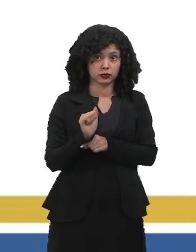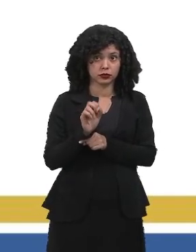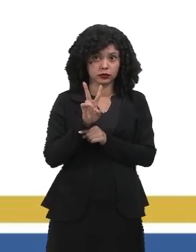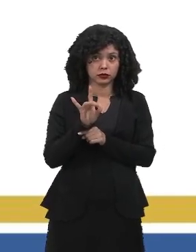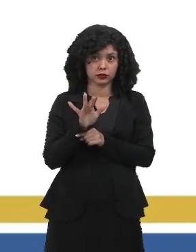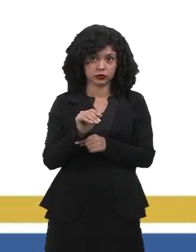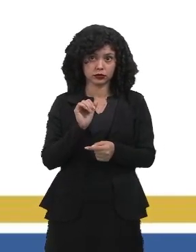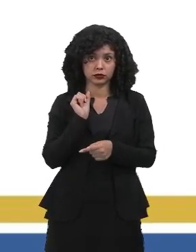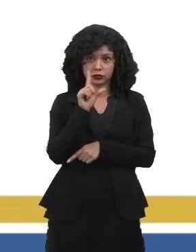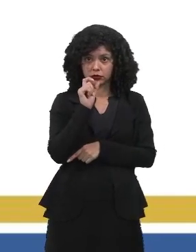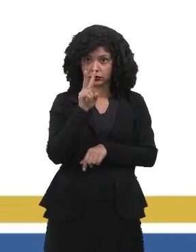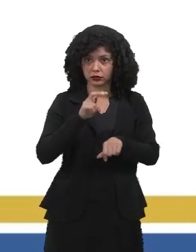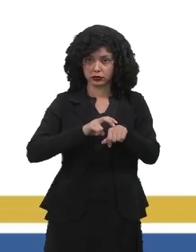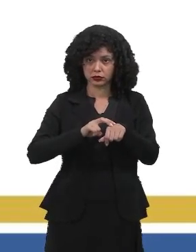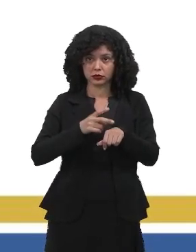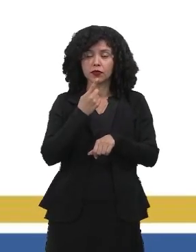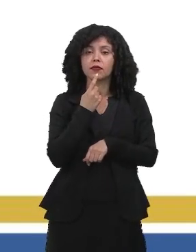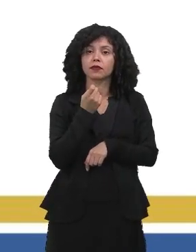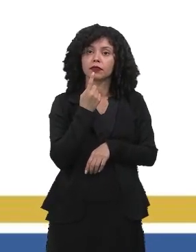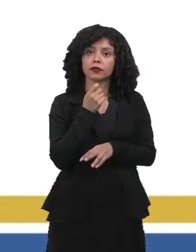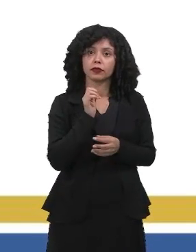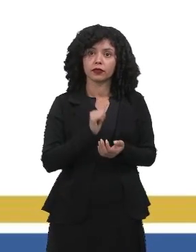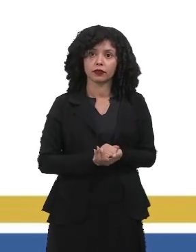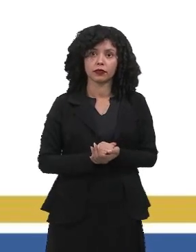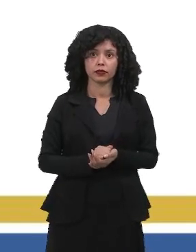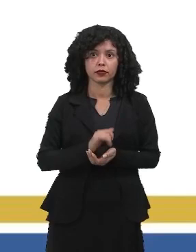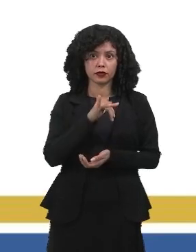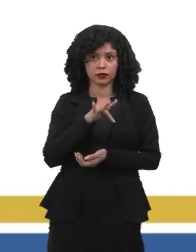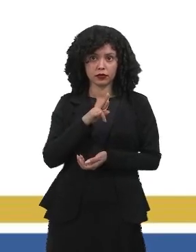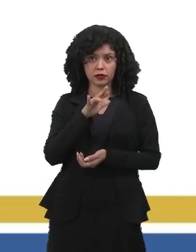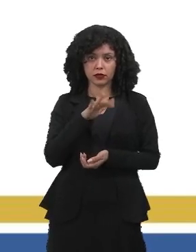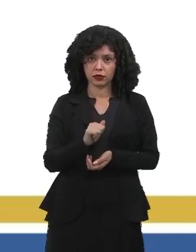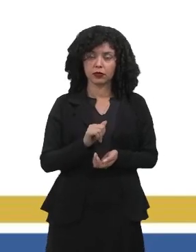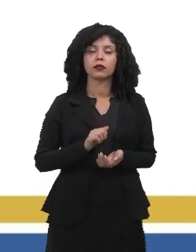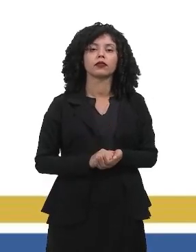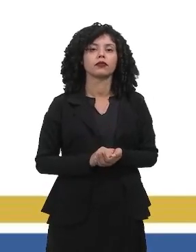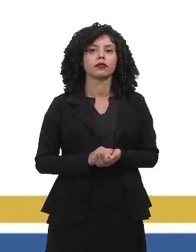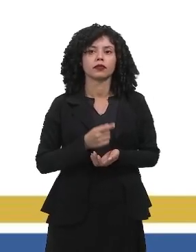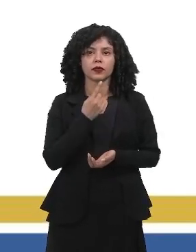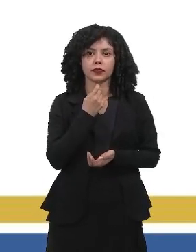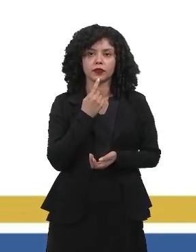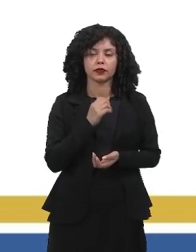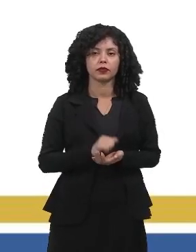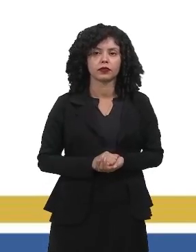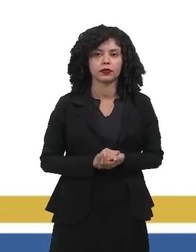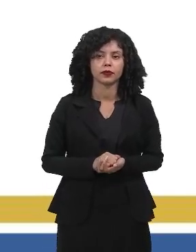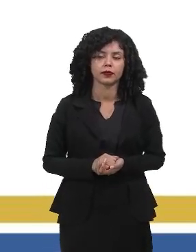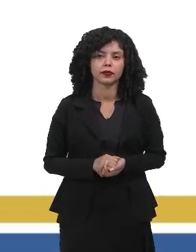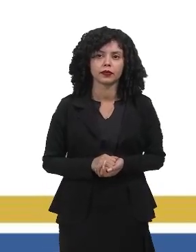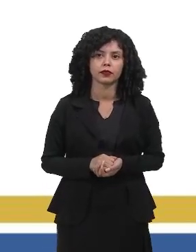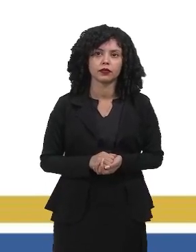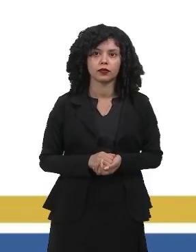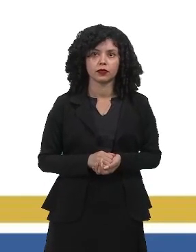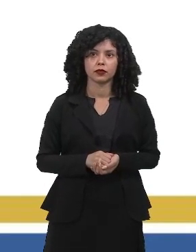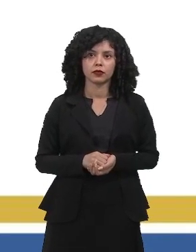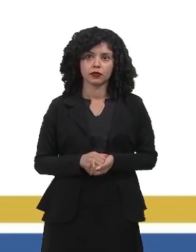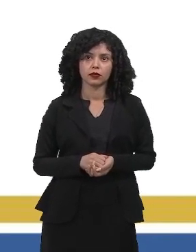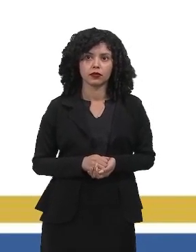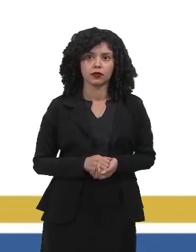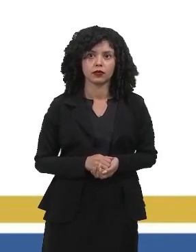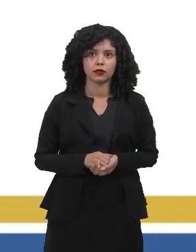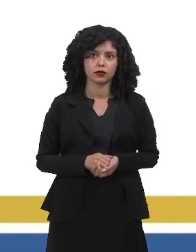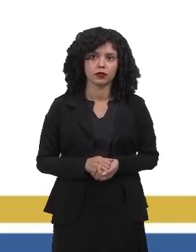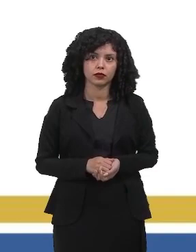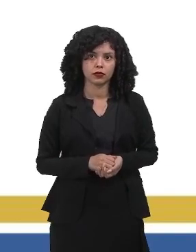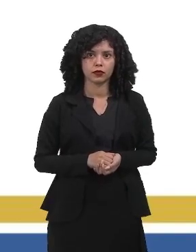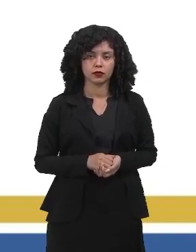B, azul, letra C, verde, letra D, vermelho ou letra E, infravermelho? Gabarito,